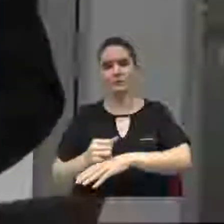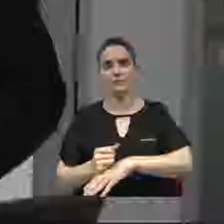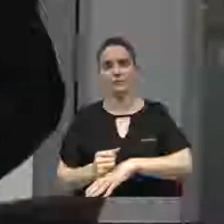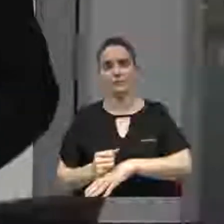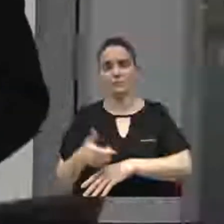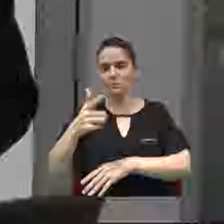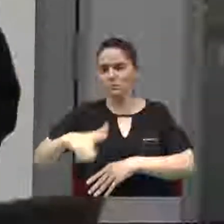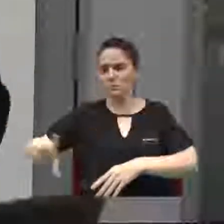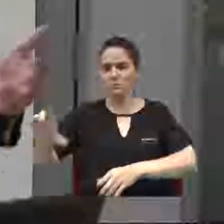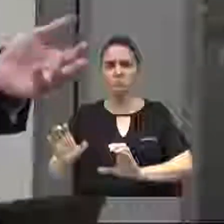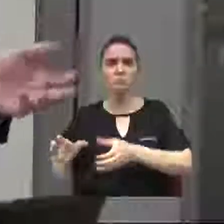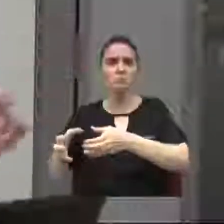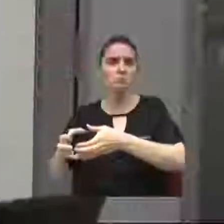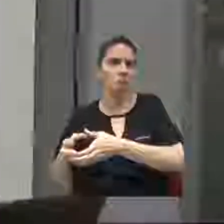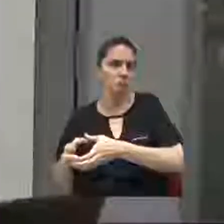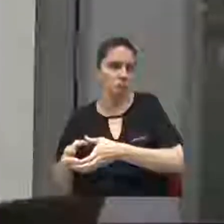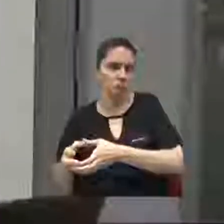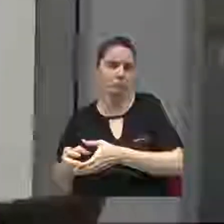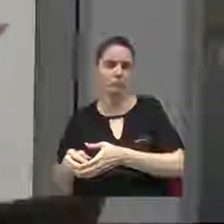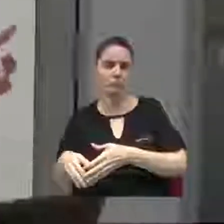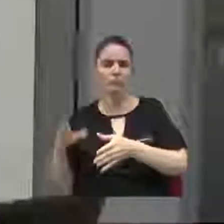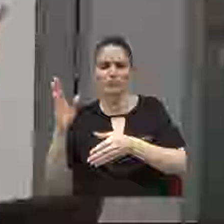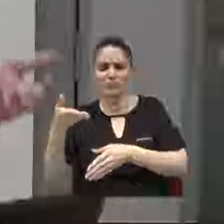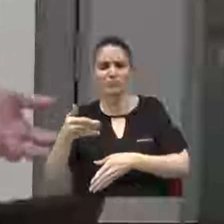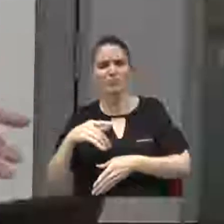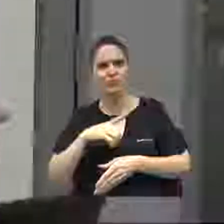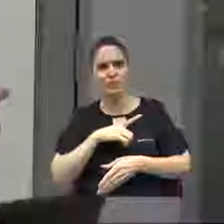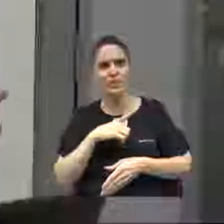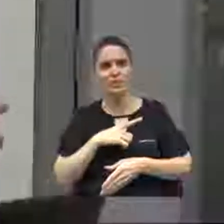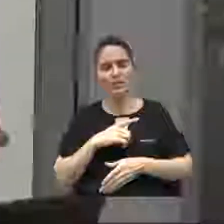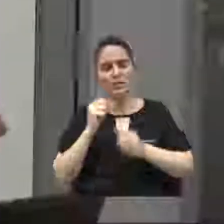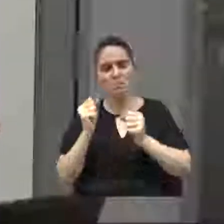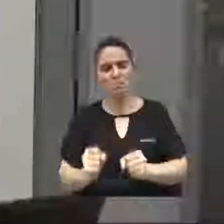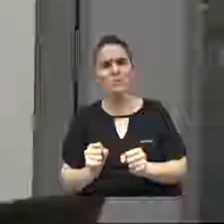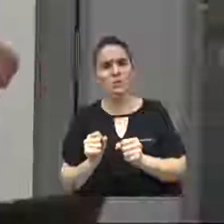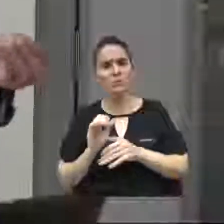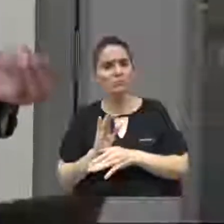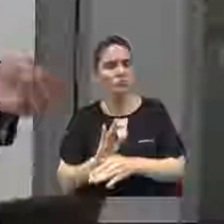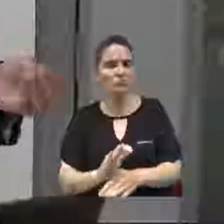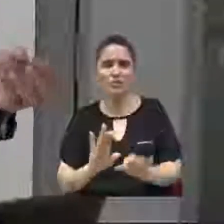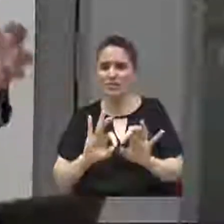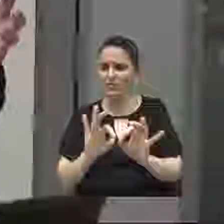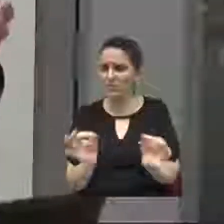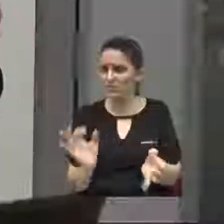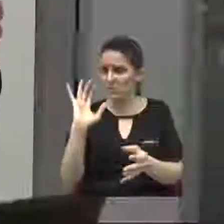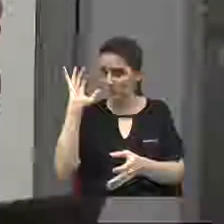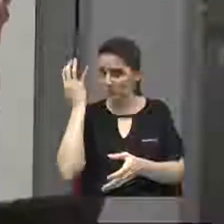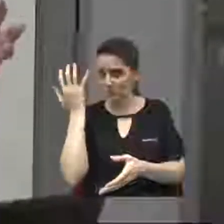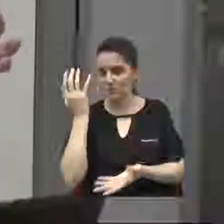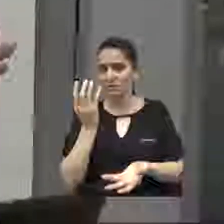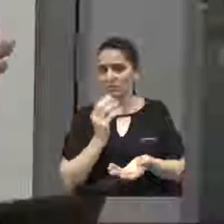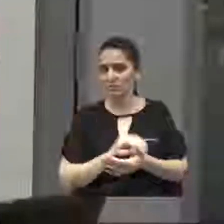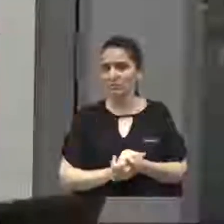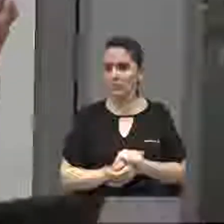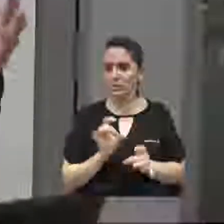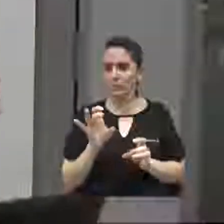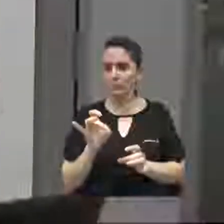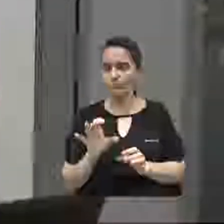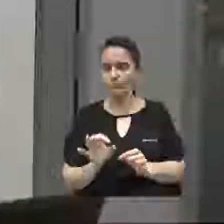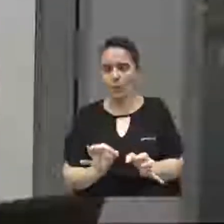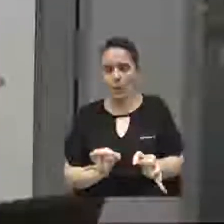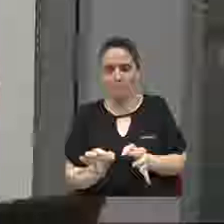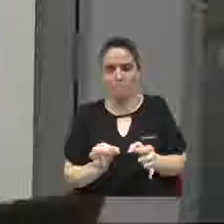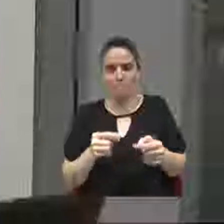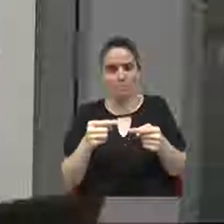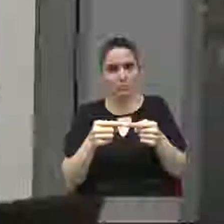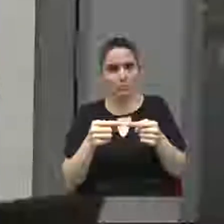terceira idade, comunitários, que já praticam esse trabalho. É só uma questão de alinharmos, adotarmos